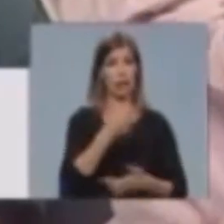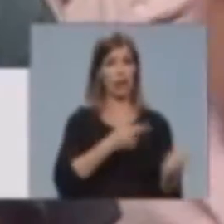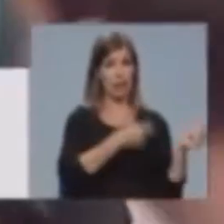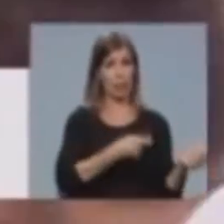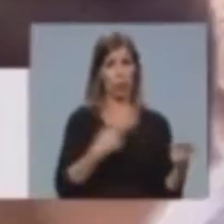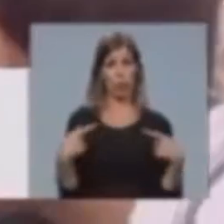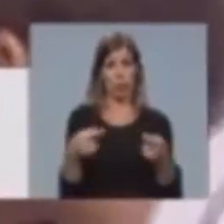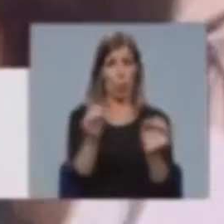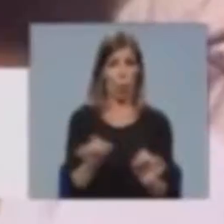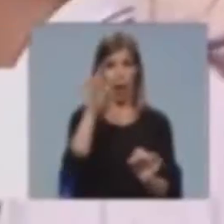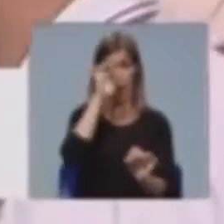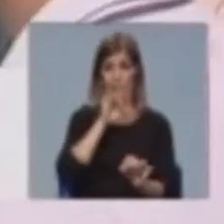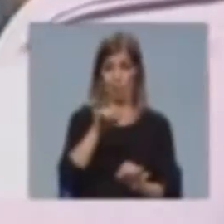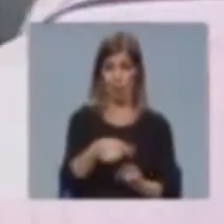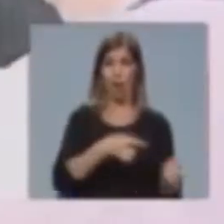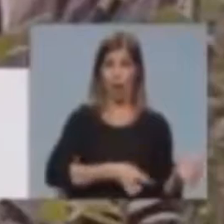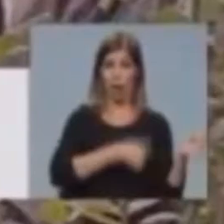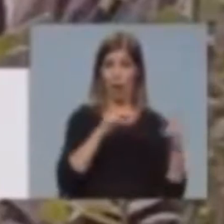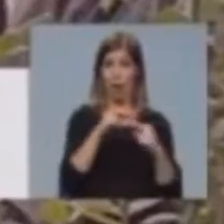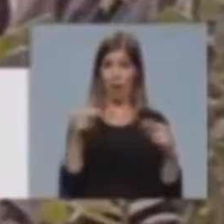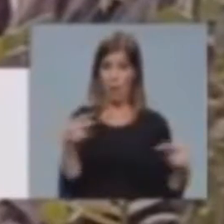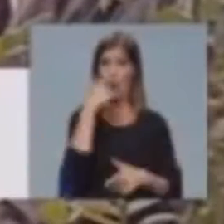lembra foi um dos municípios mais